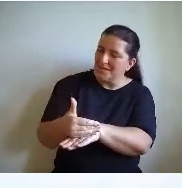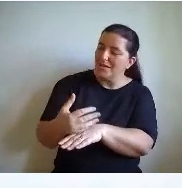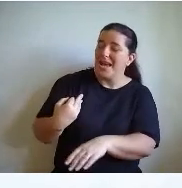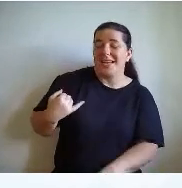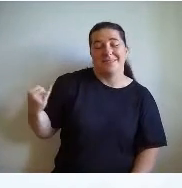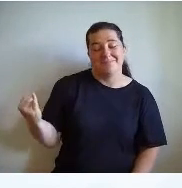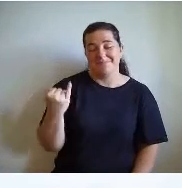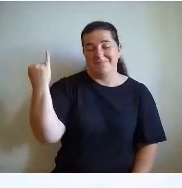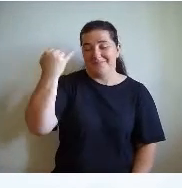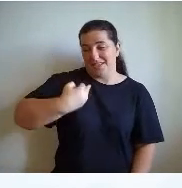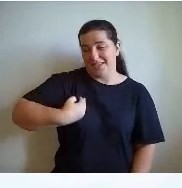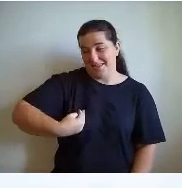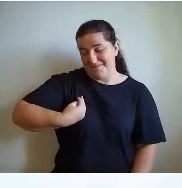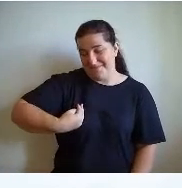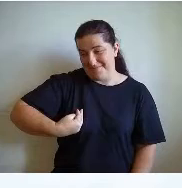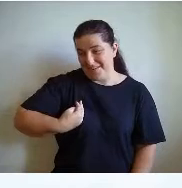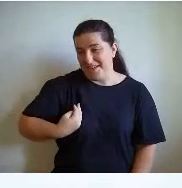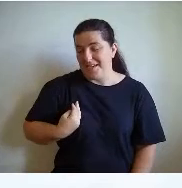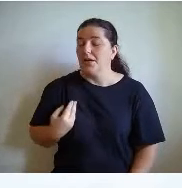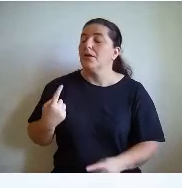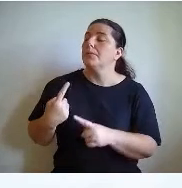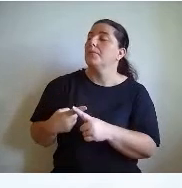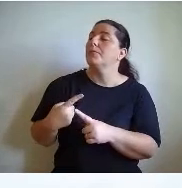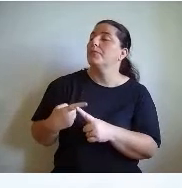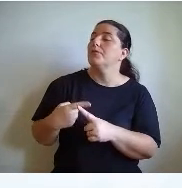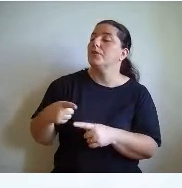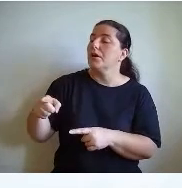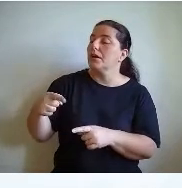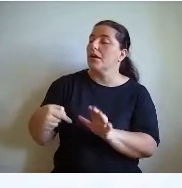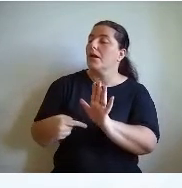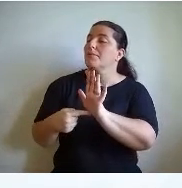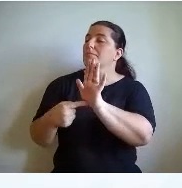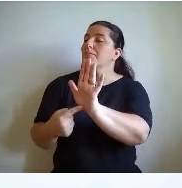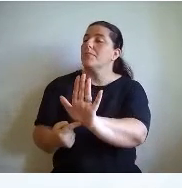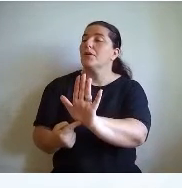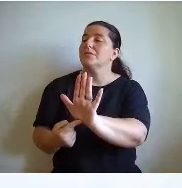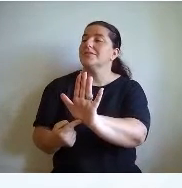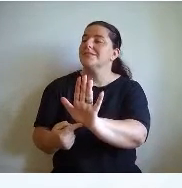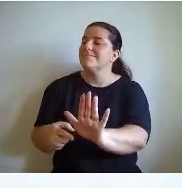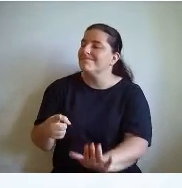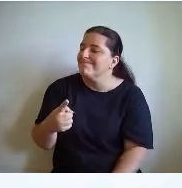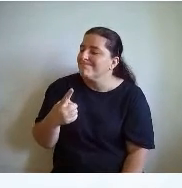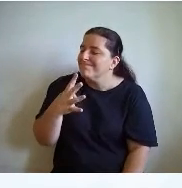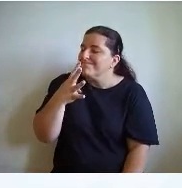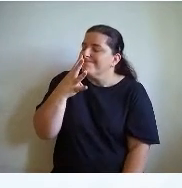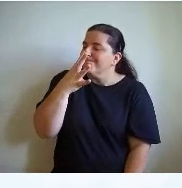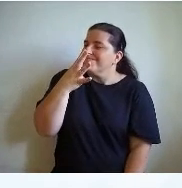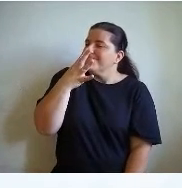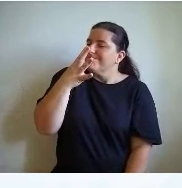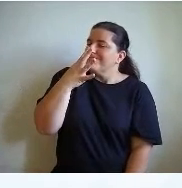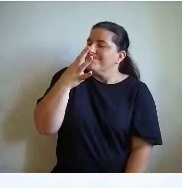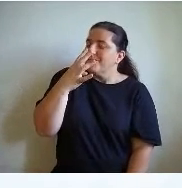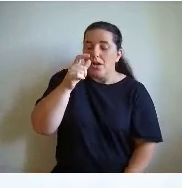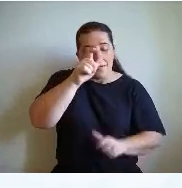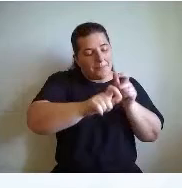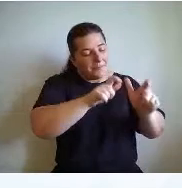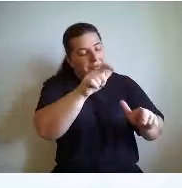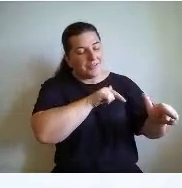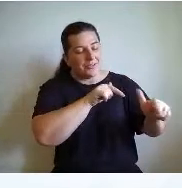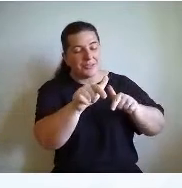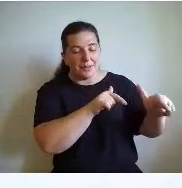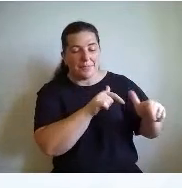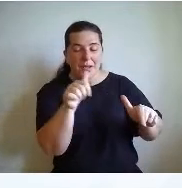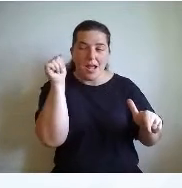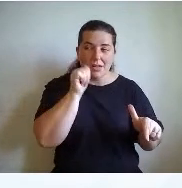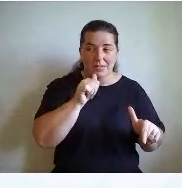importante, Mônica, porque no sentido de que ela serve de uma inspiração para todas as trabalhadoras, agora eu vou falar de